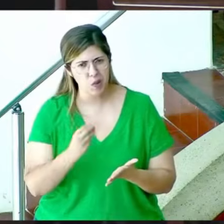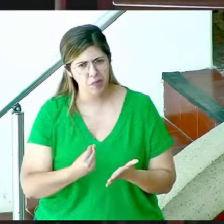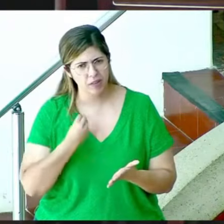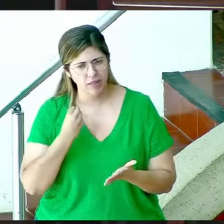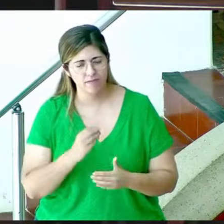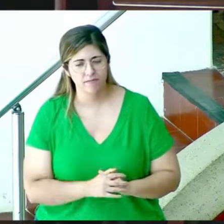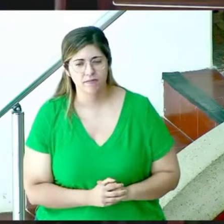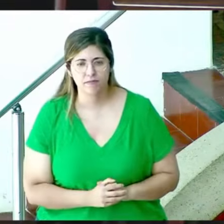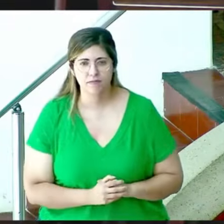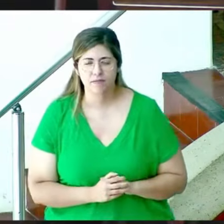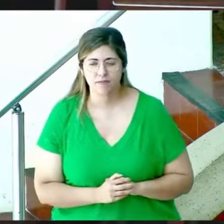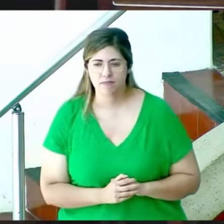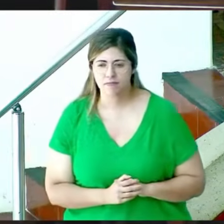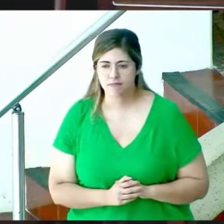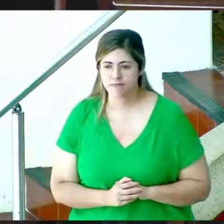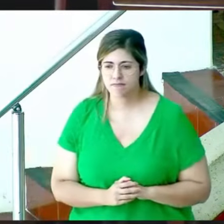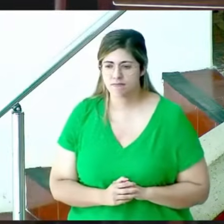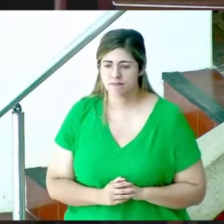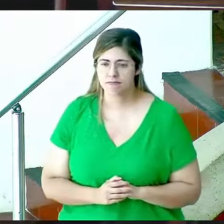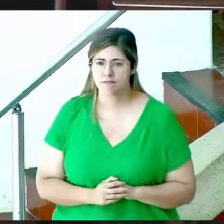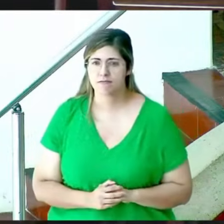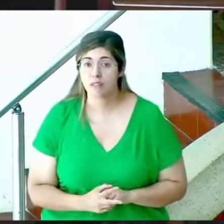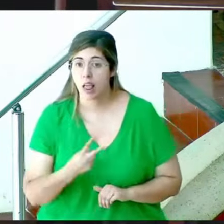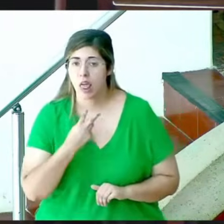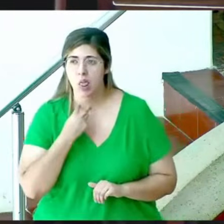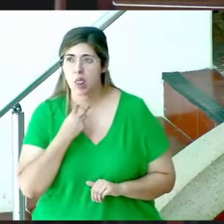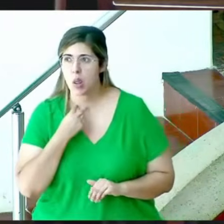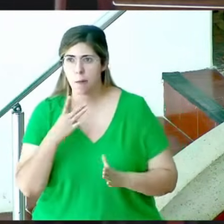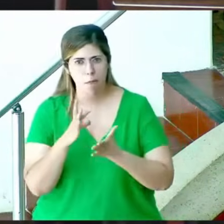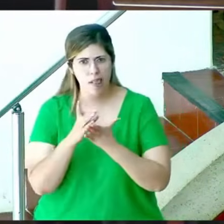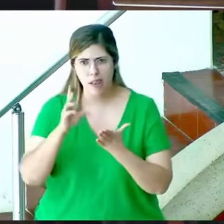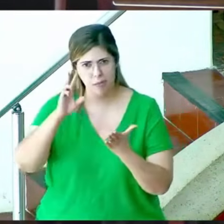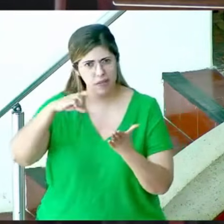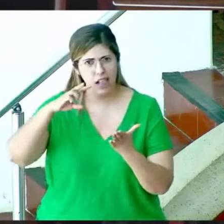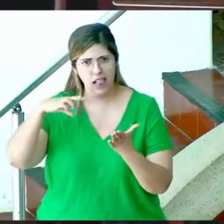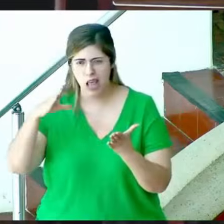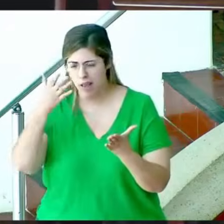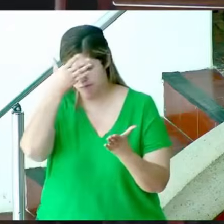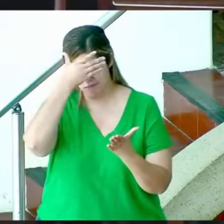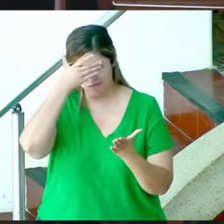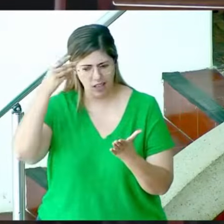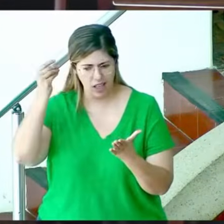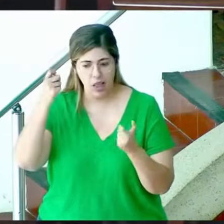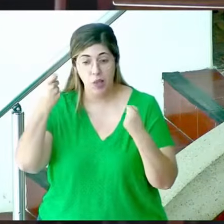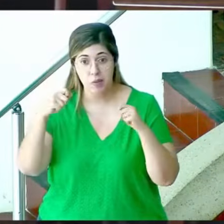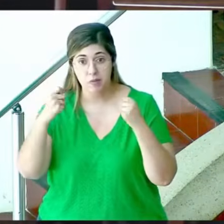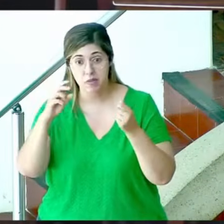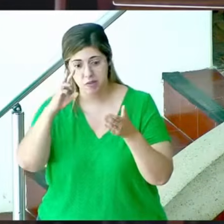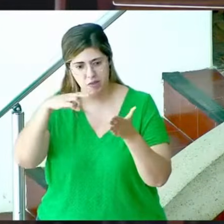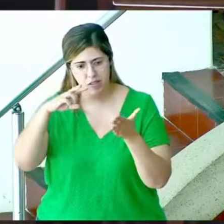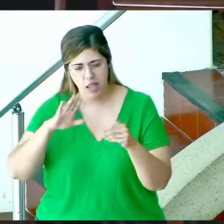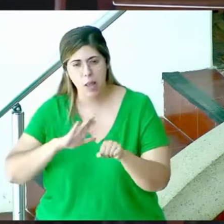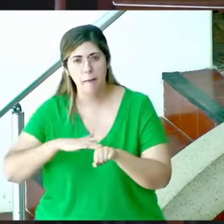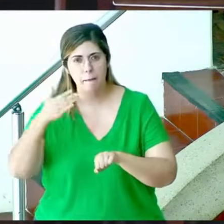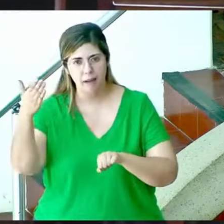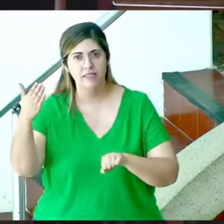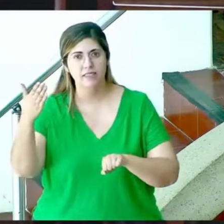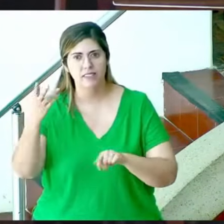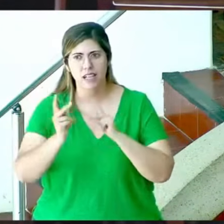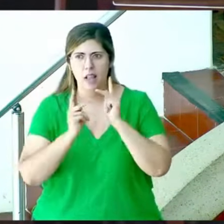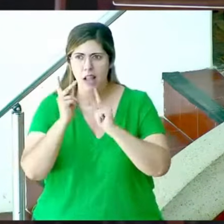para dizer assim: eu não posso deixar de ler as Escrituras, porque se eu não ler as Escrituras, Deus não vai falar